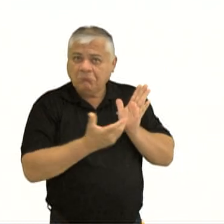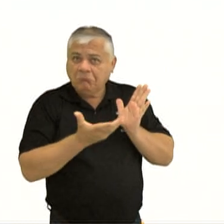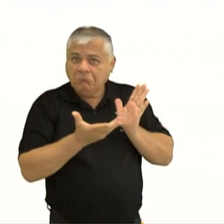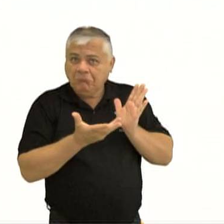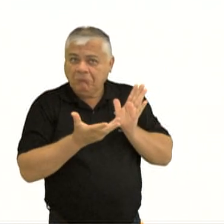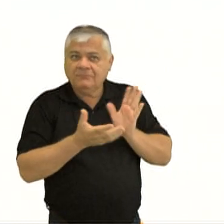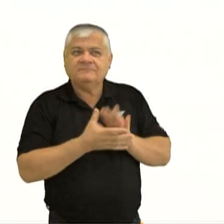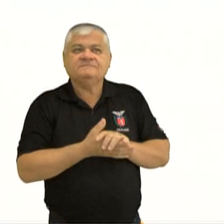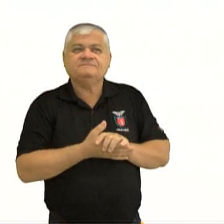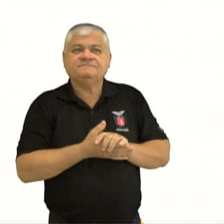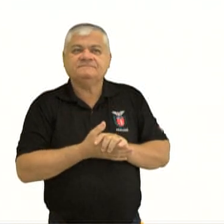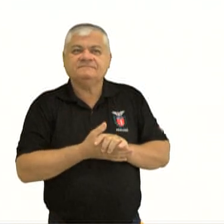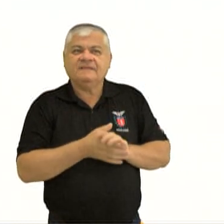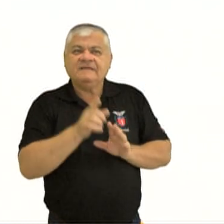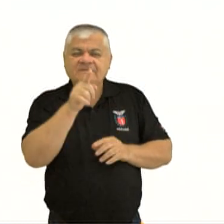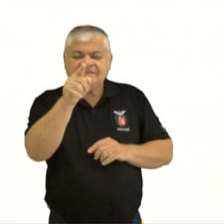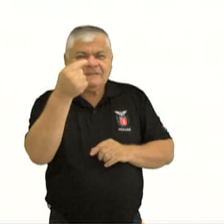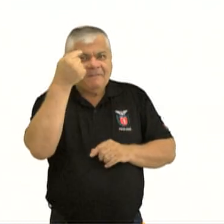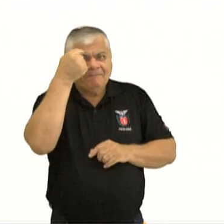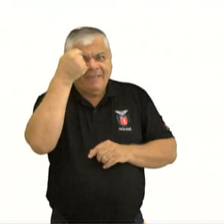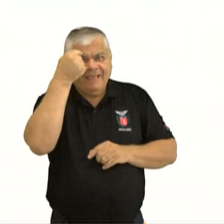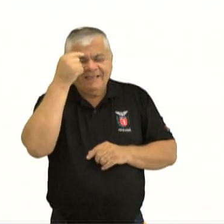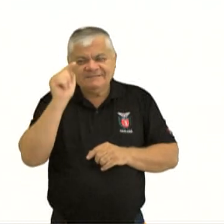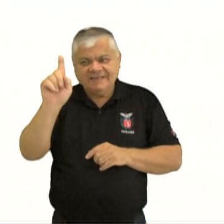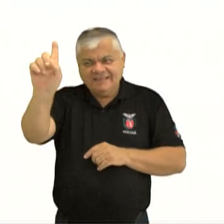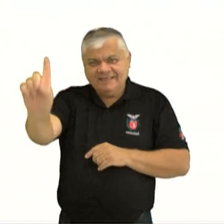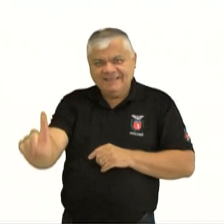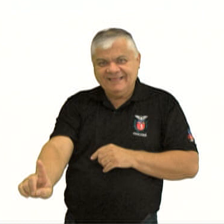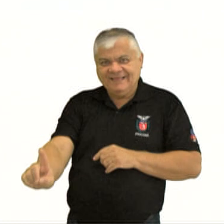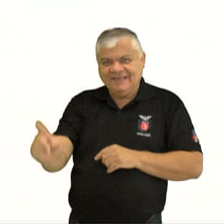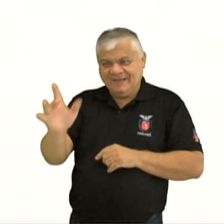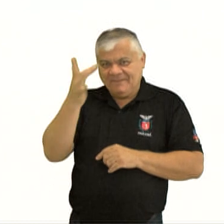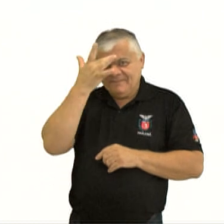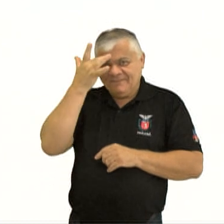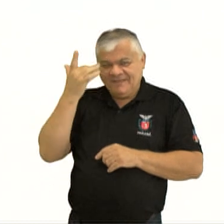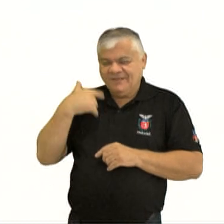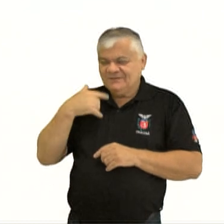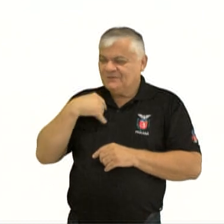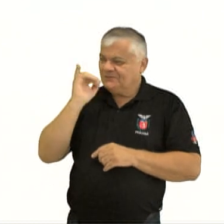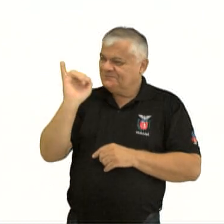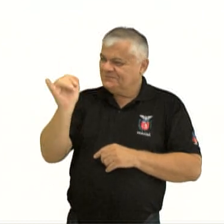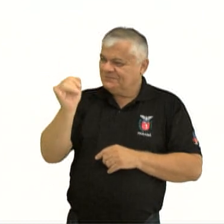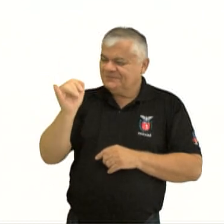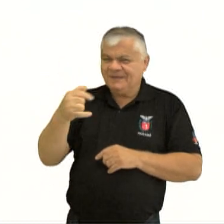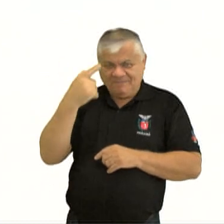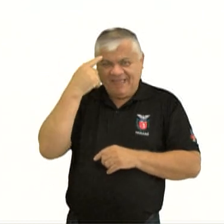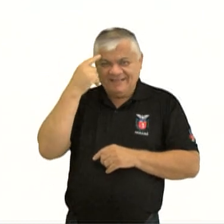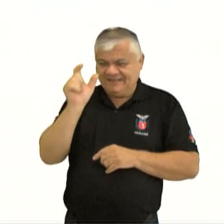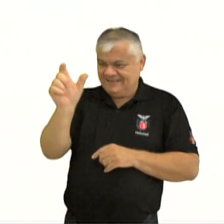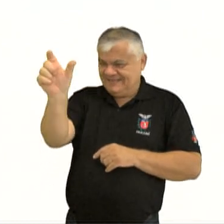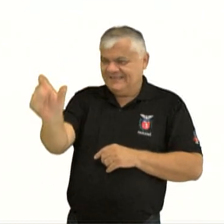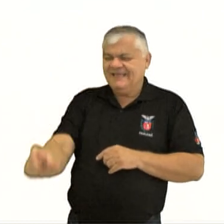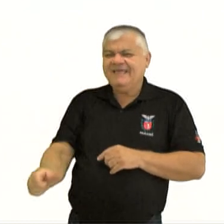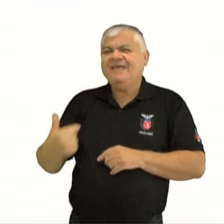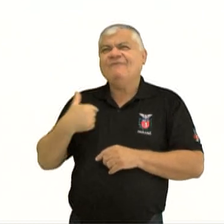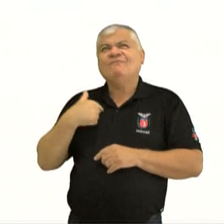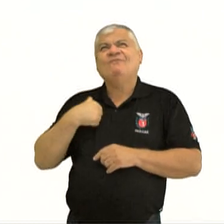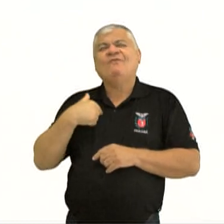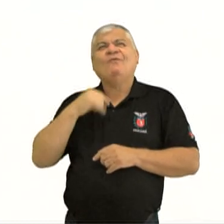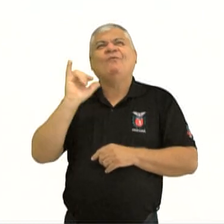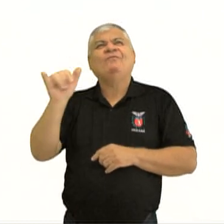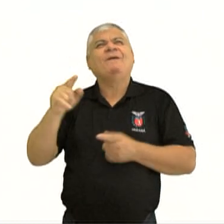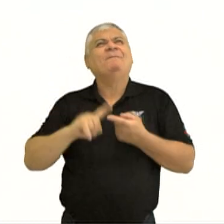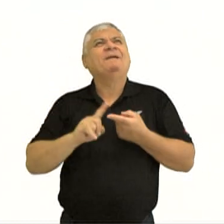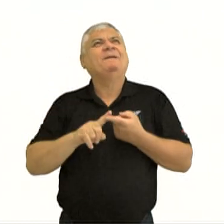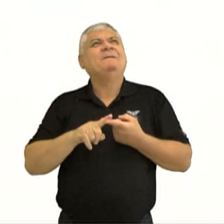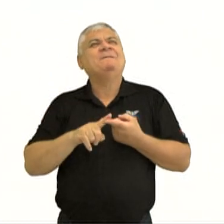Escreveu? Você pensa no seu interlocutor quando relata uma história? Você pensa para quem você vai relatar